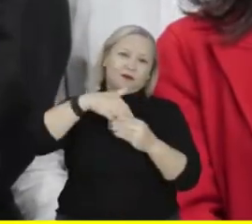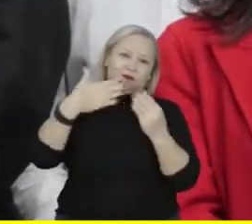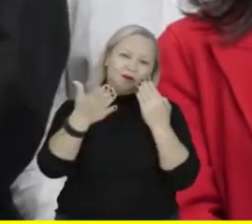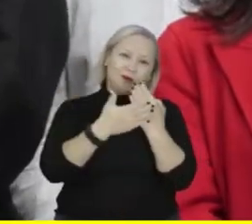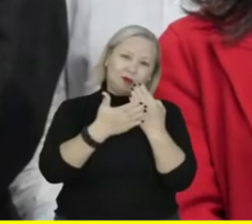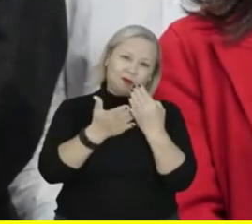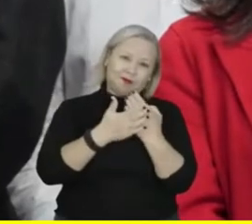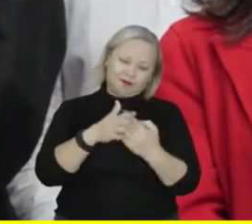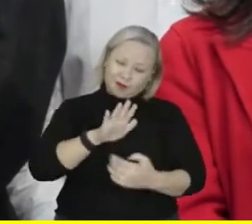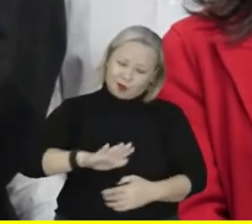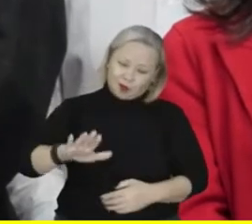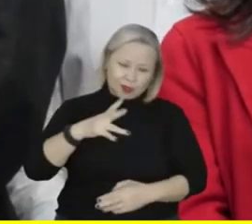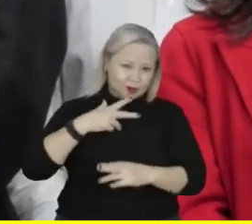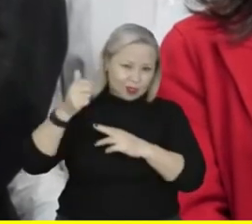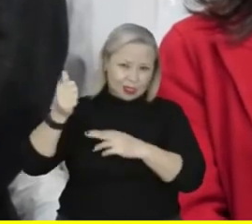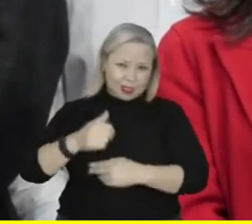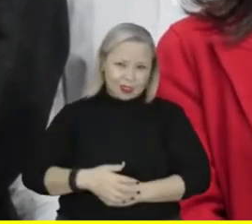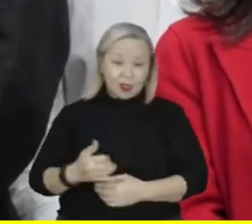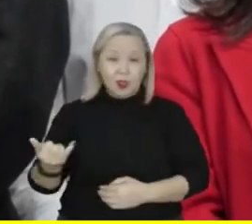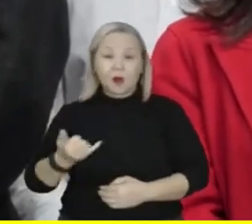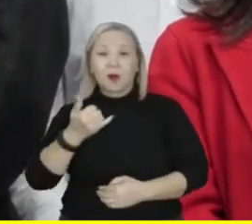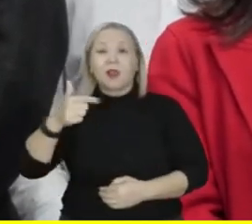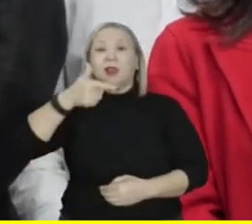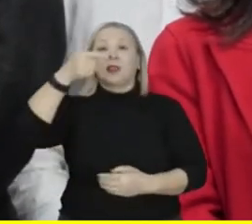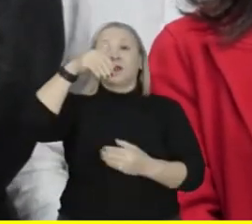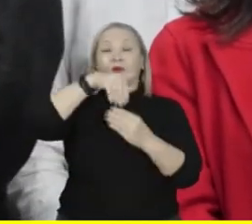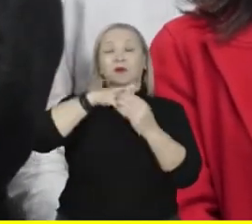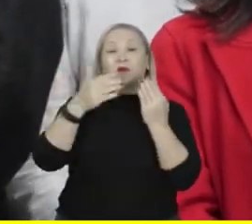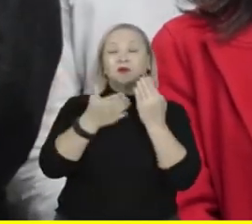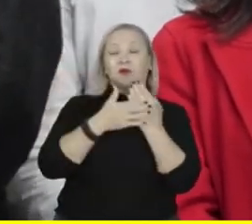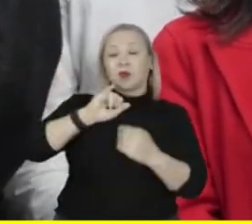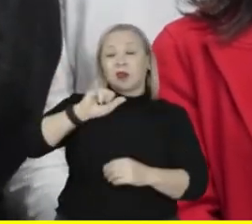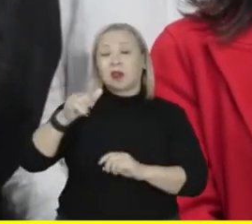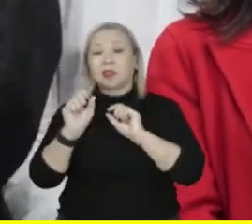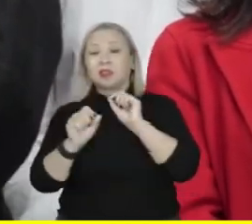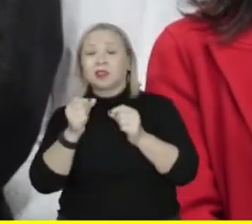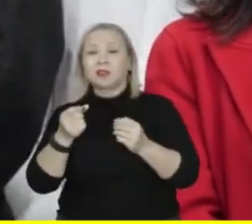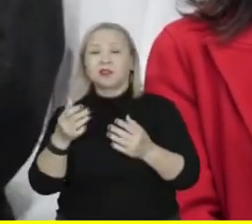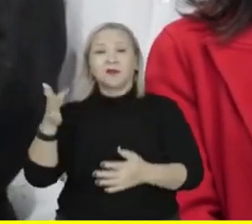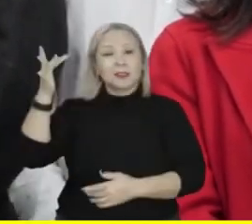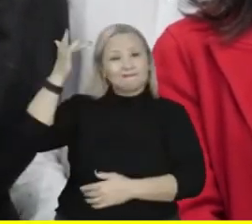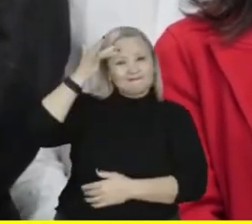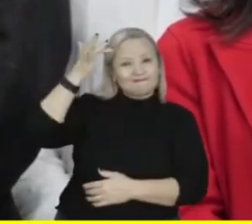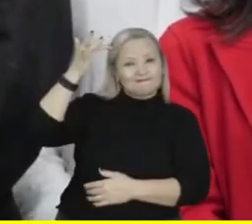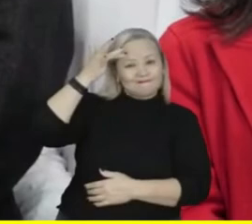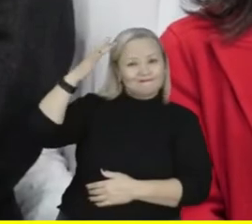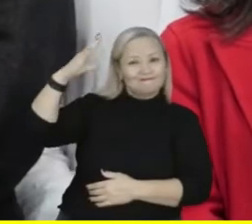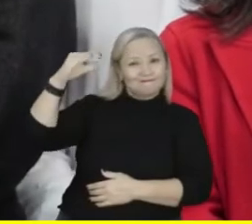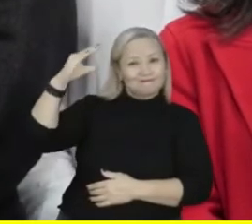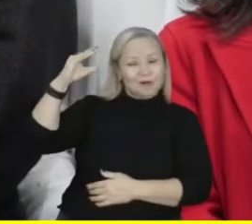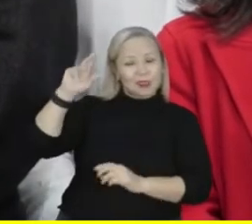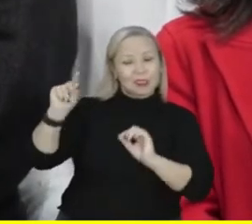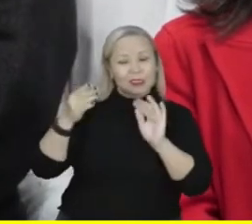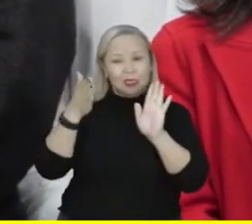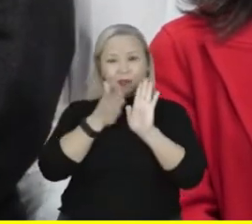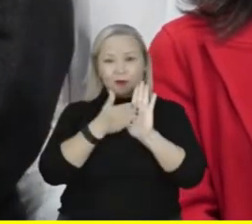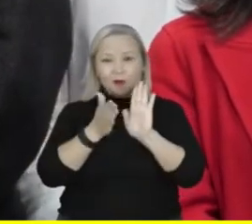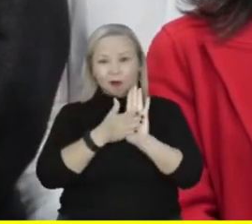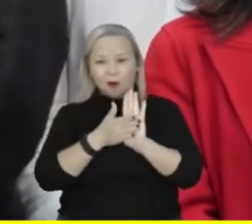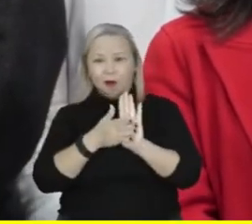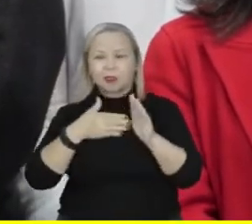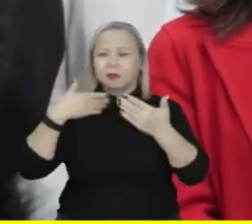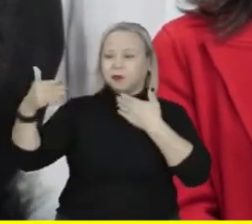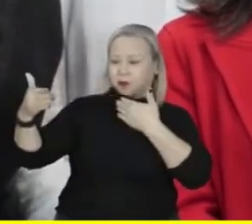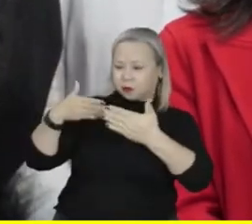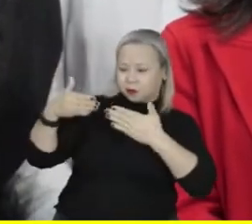o que é importante é que o segundo turno é a chance de você amadurecer a tuas propostas e a tua conversa com a sociedade